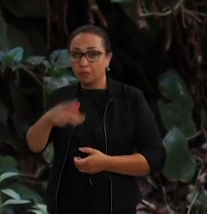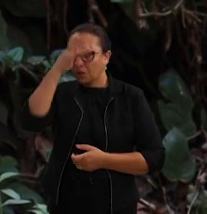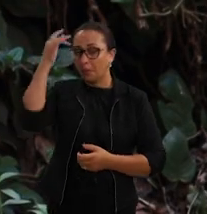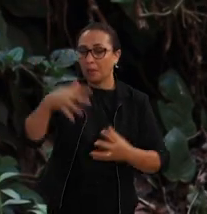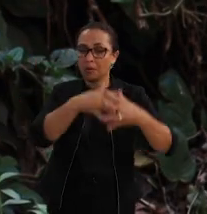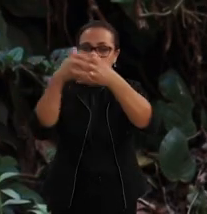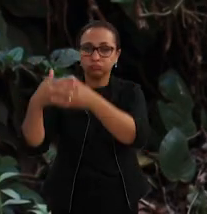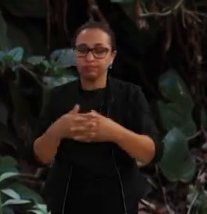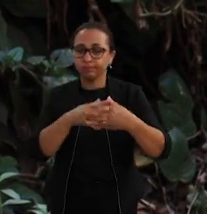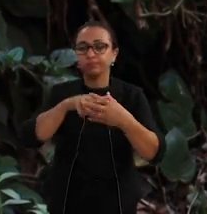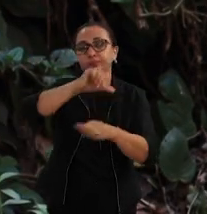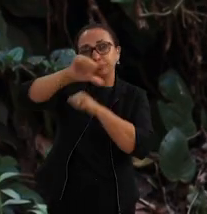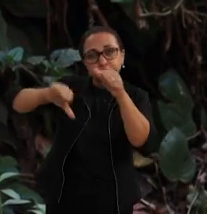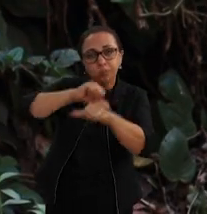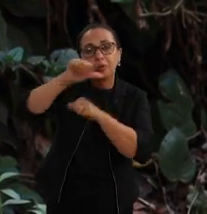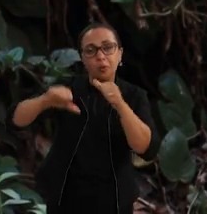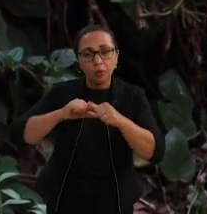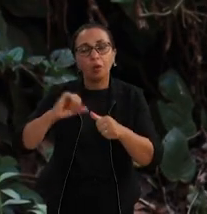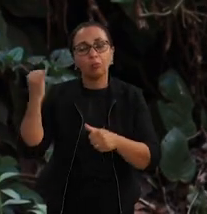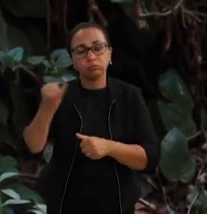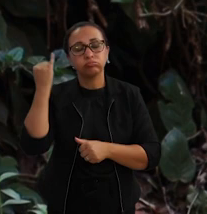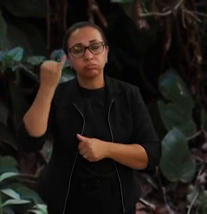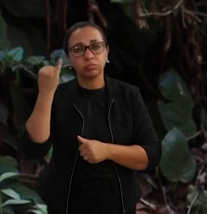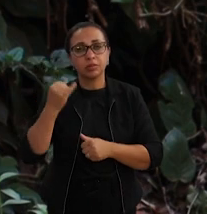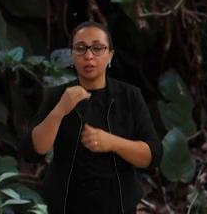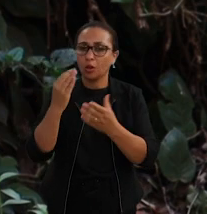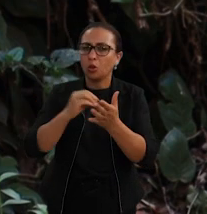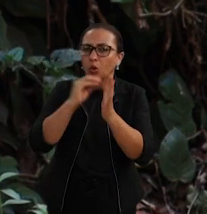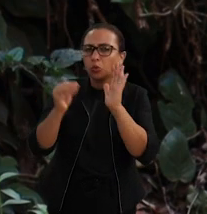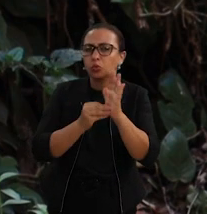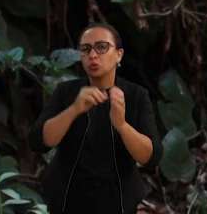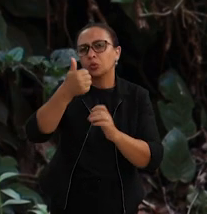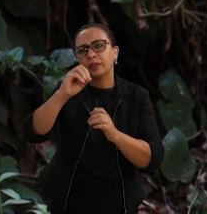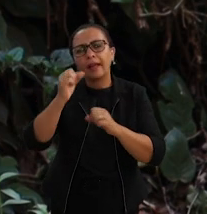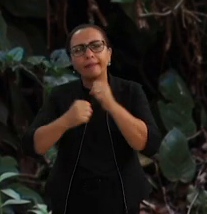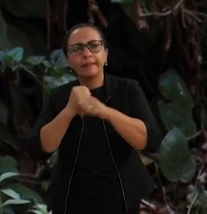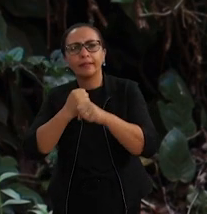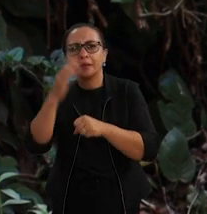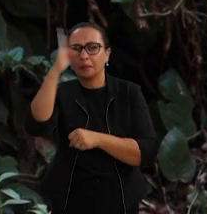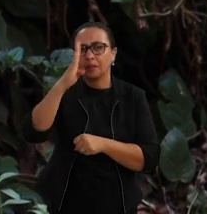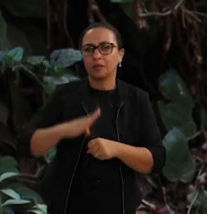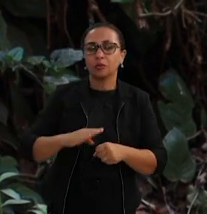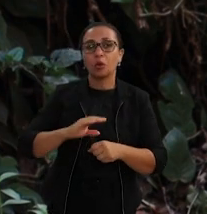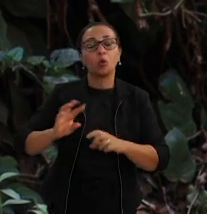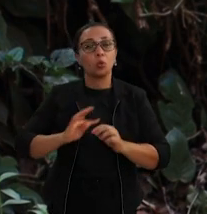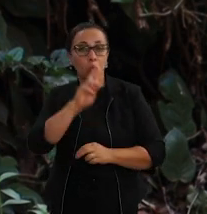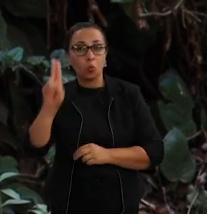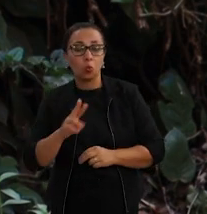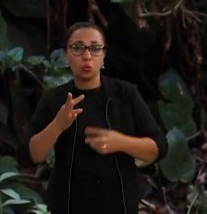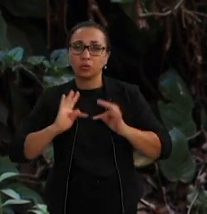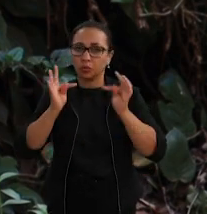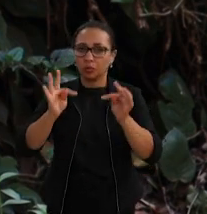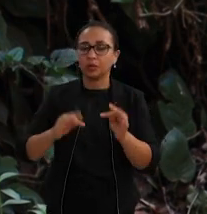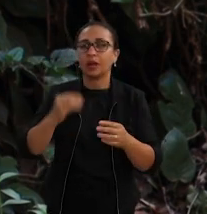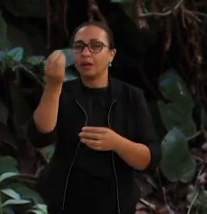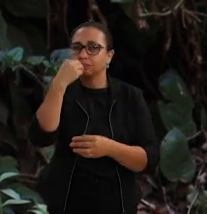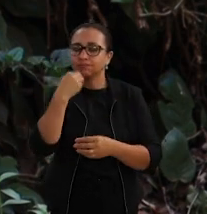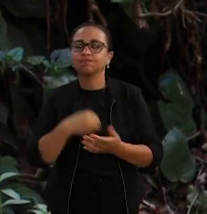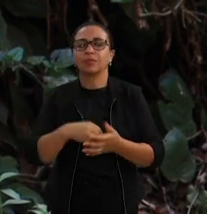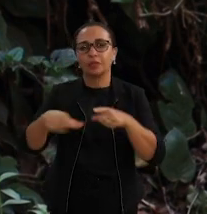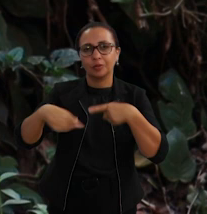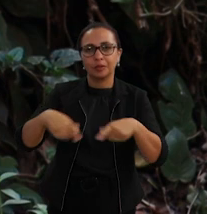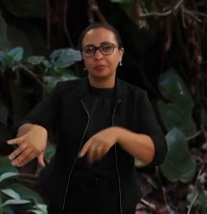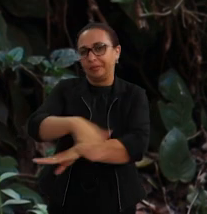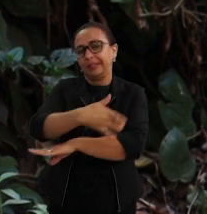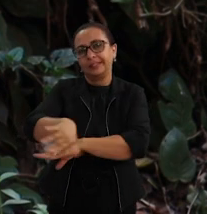O perfil do caminhoneiro sofreu mudanças significativas nas últimas décadas no Brasil, desde o aumento do uso da tecnologia à